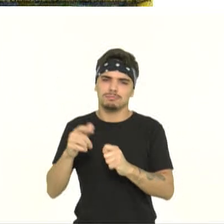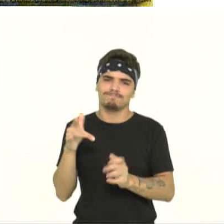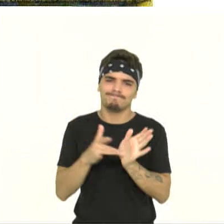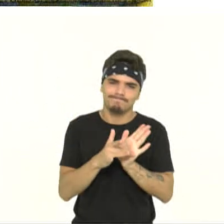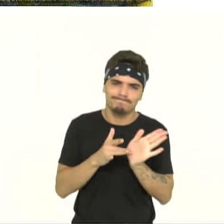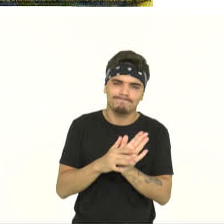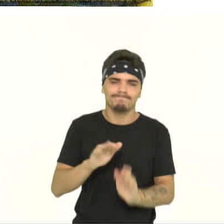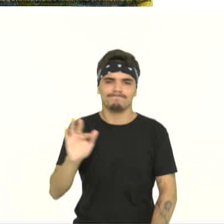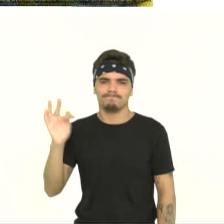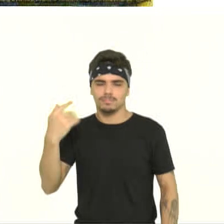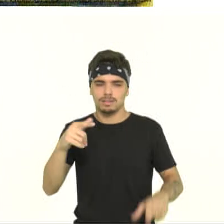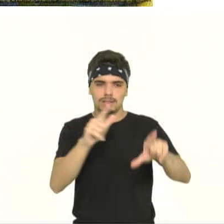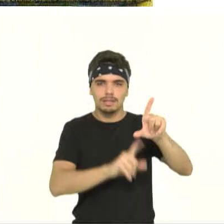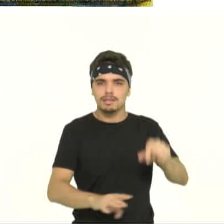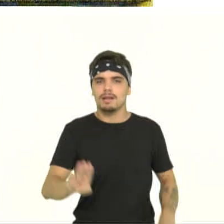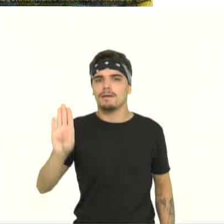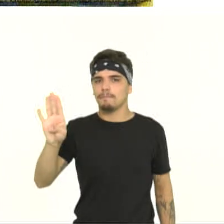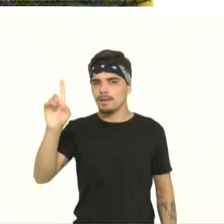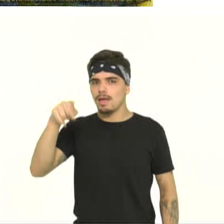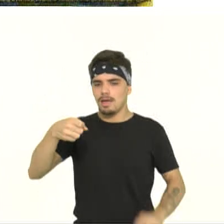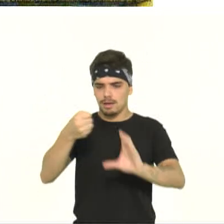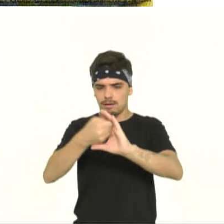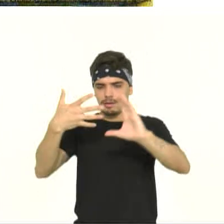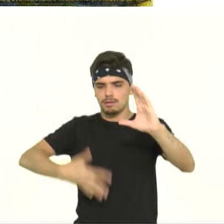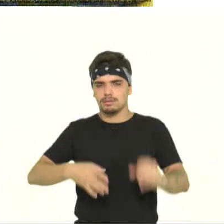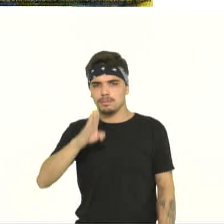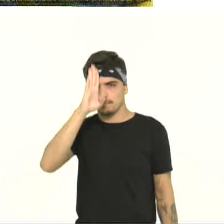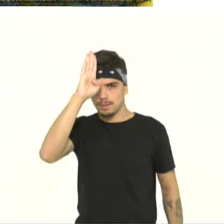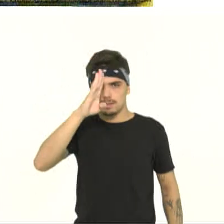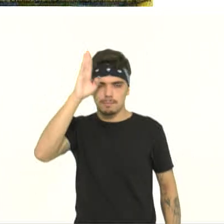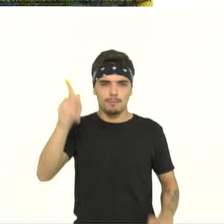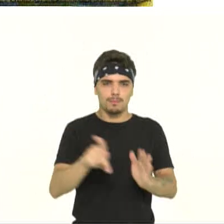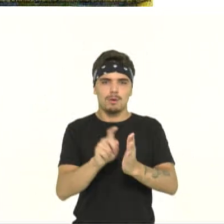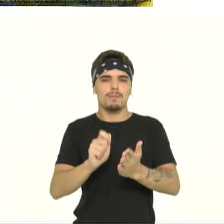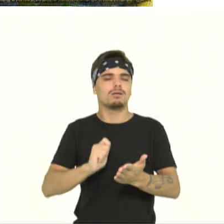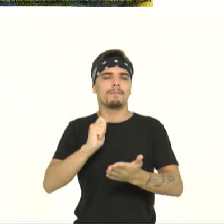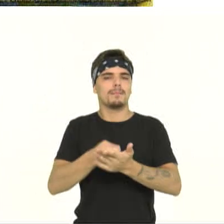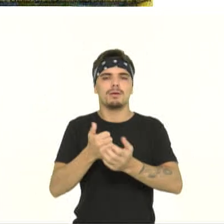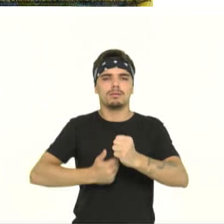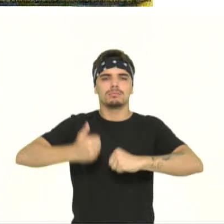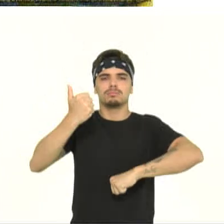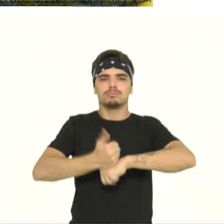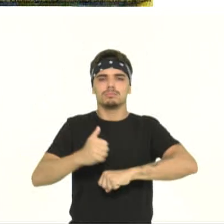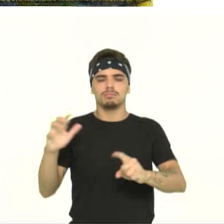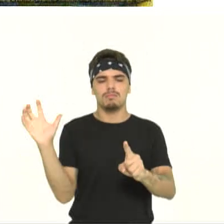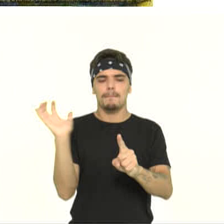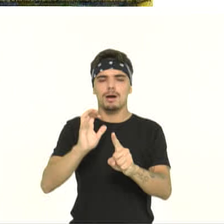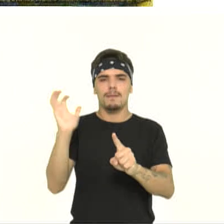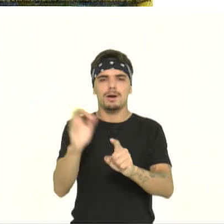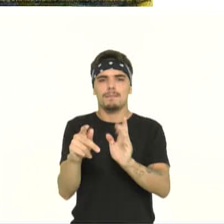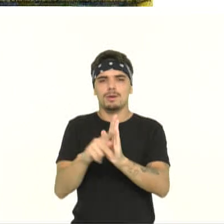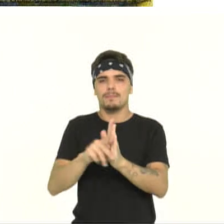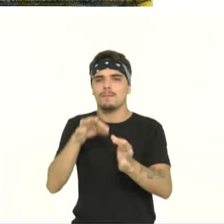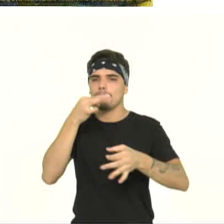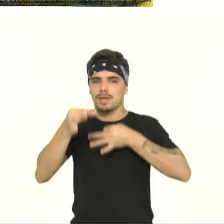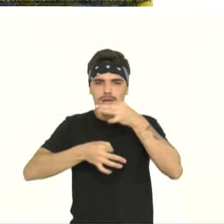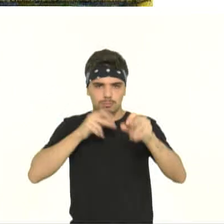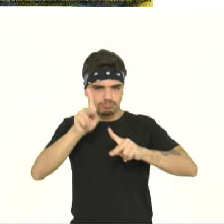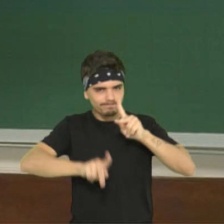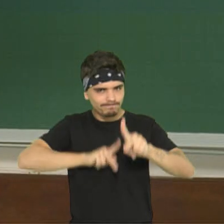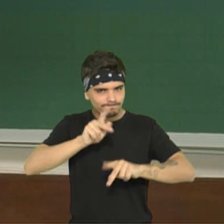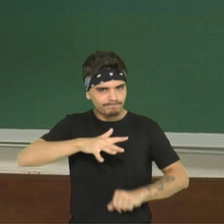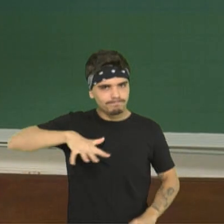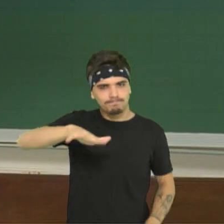B. É uma das principais características dos regimes totalitários a manipulação da opinião pública.